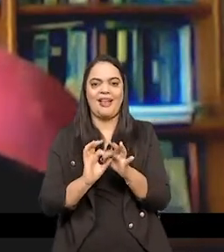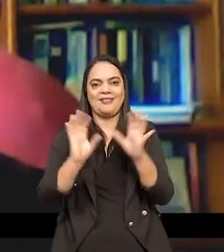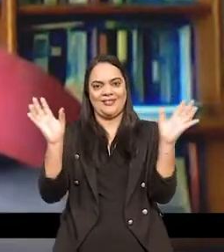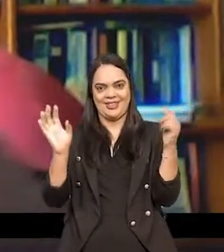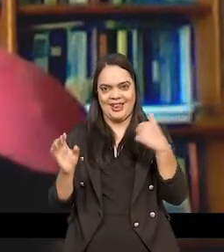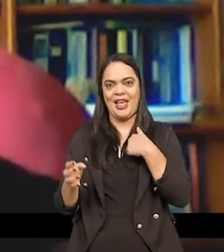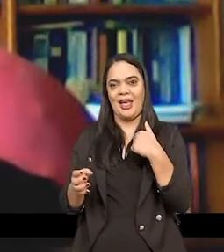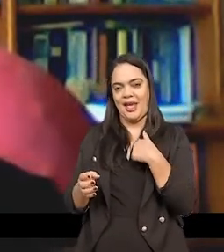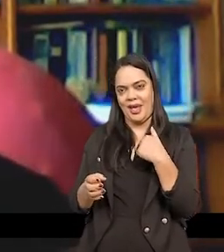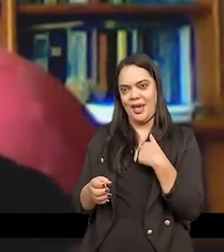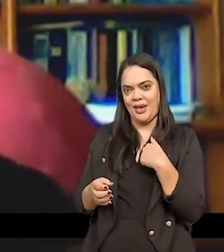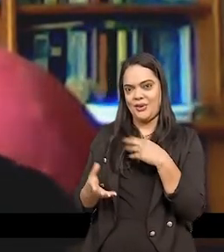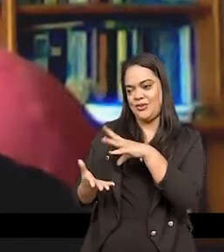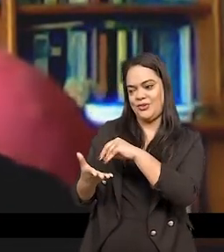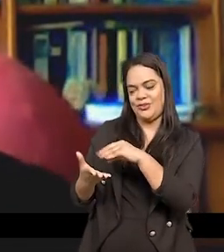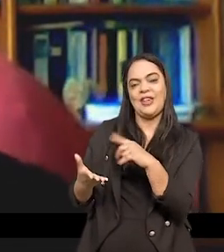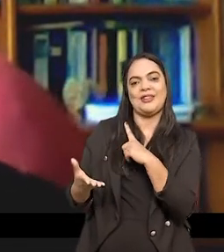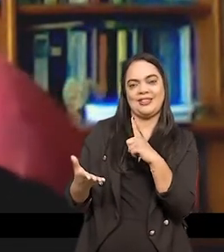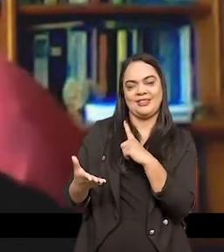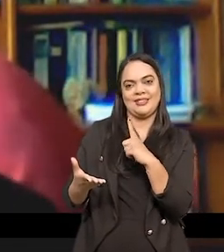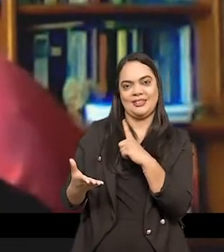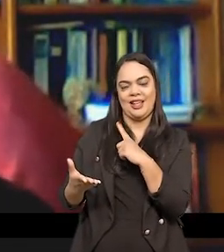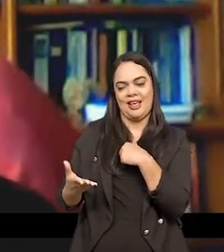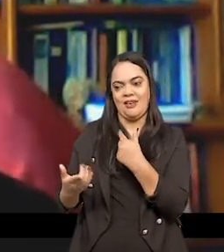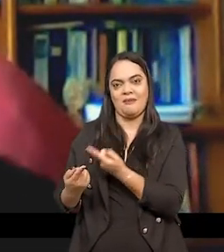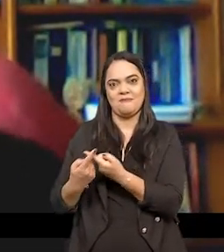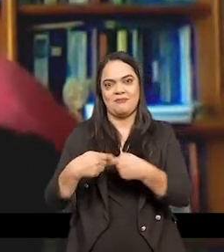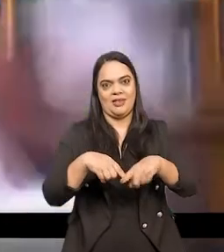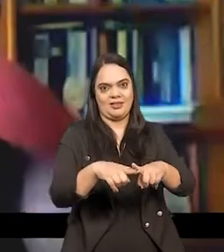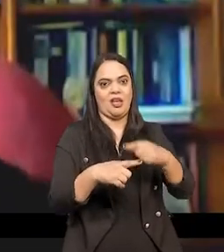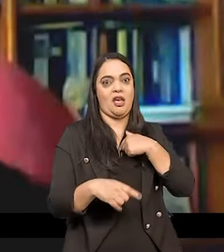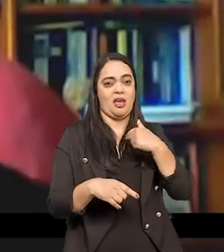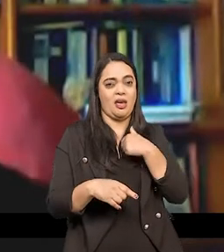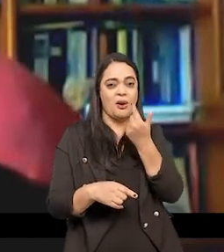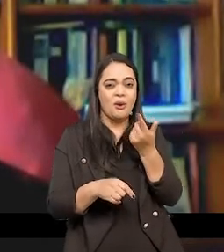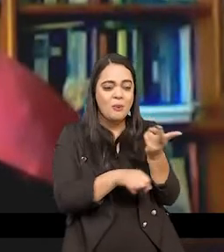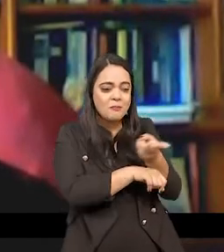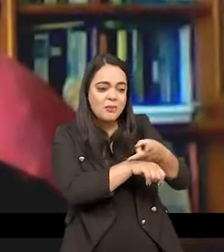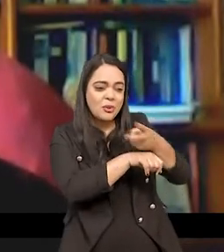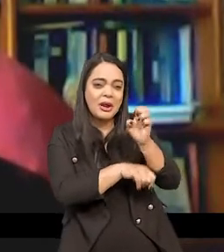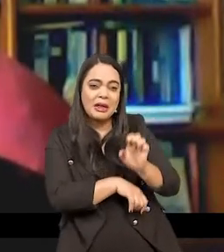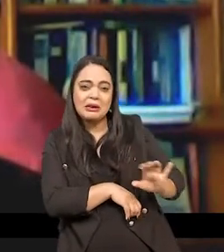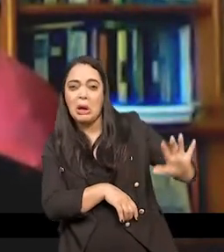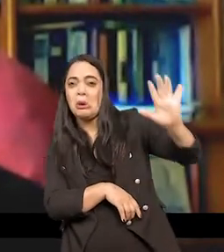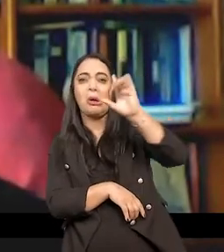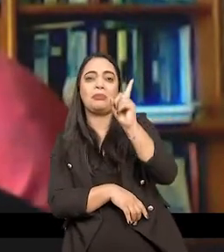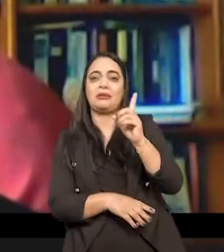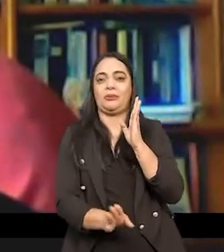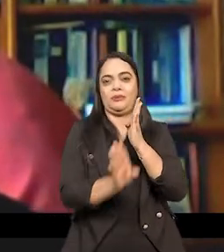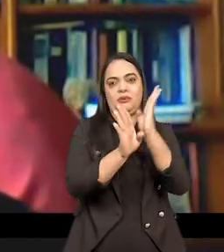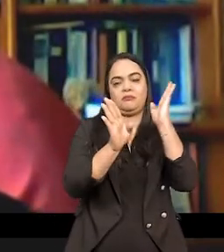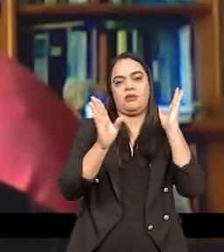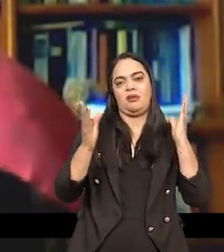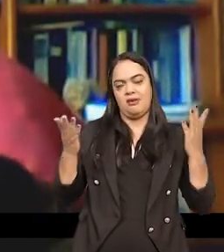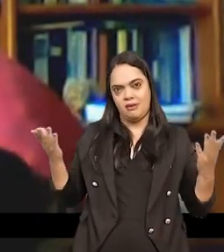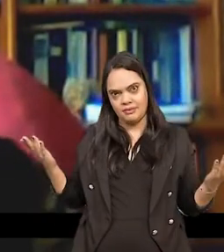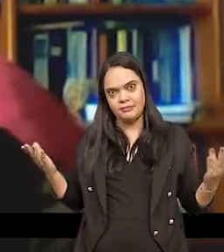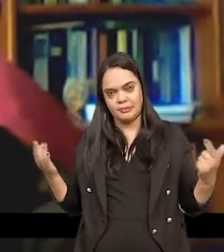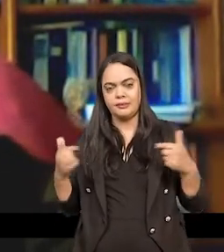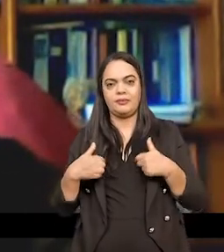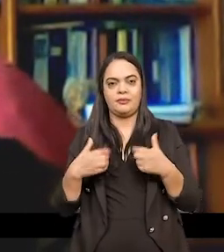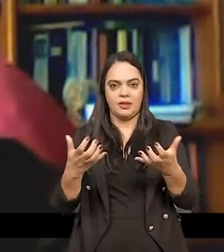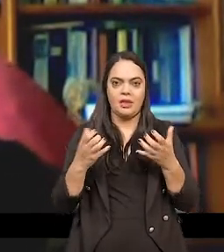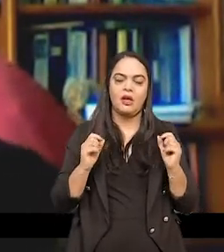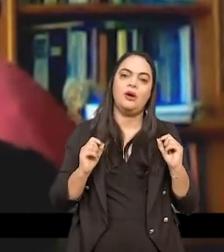xerox, porque eu, por acaso, tive acesso a ele, procurei pela Europa inteira, não achei. Eu ia fazer um apud,